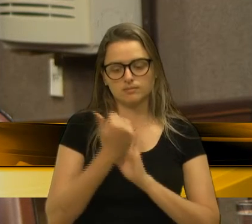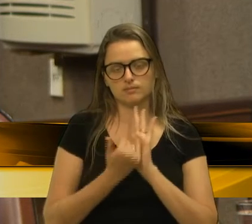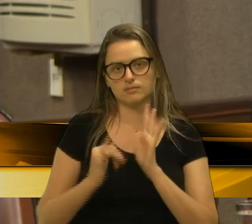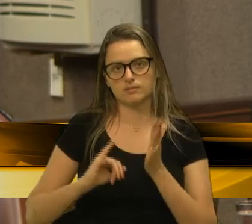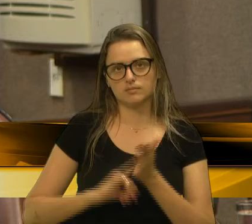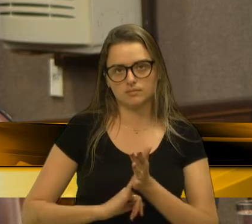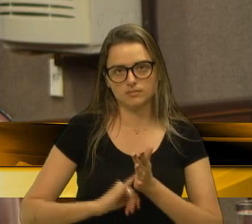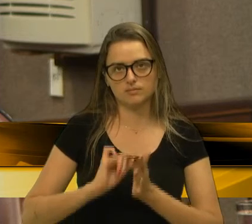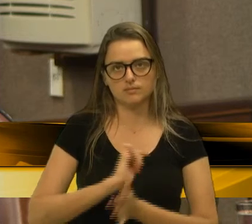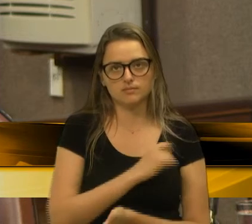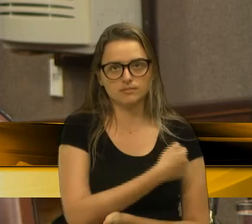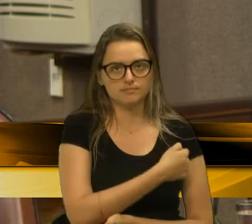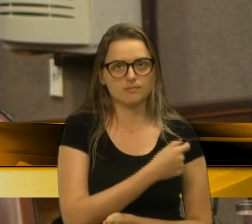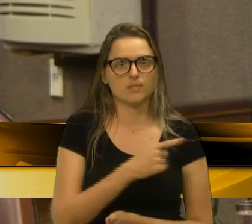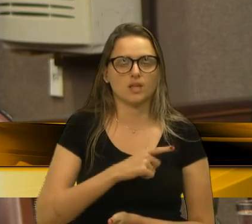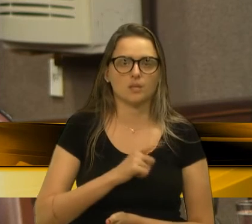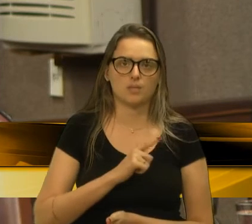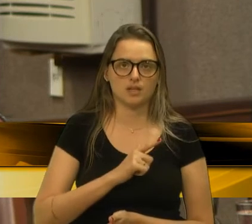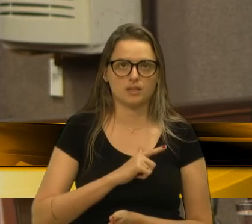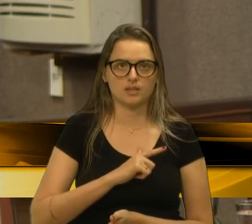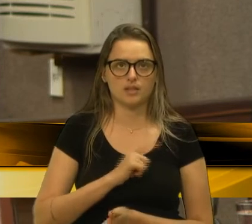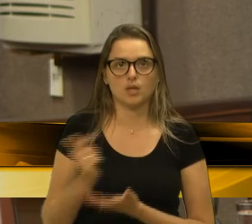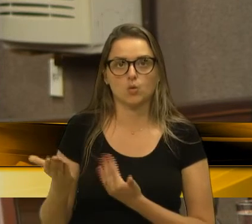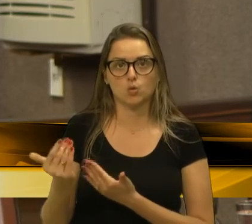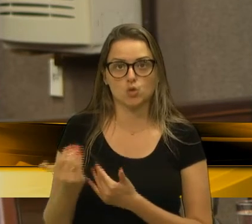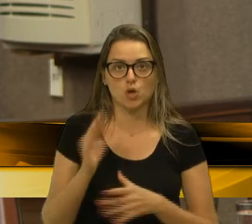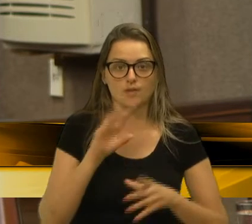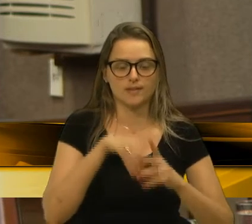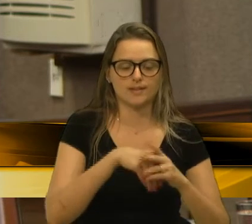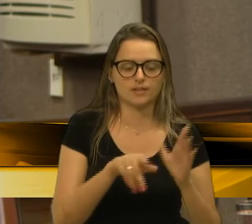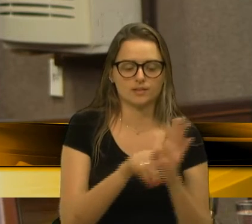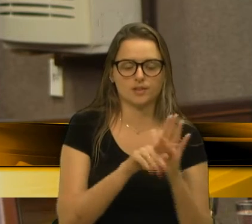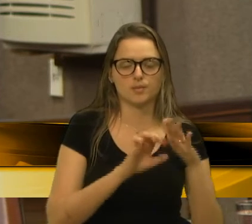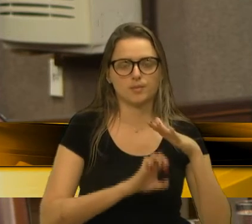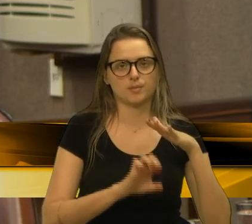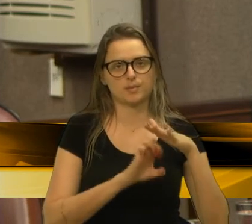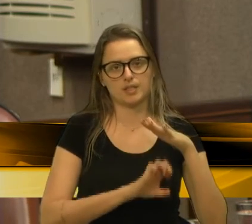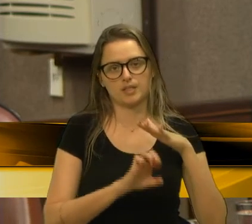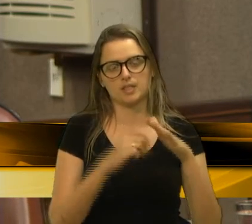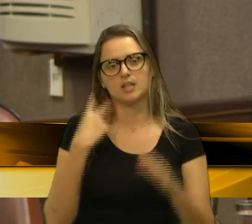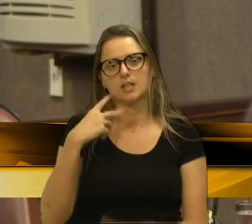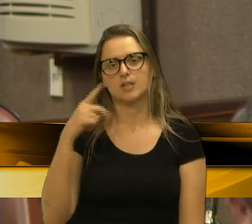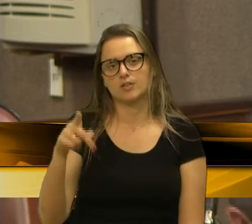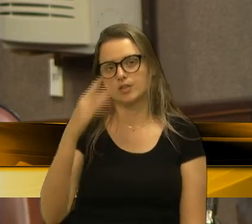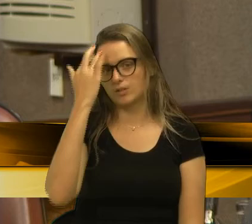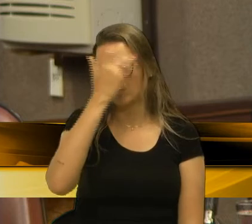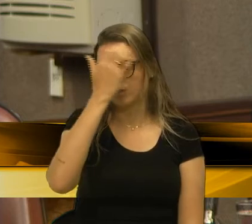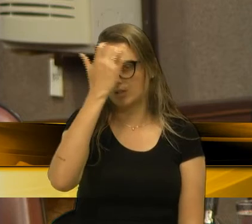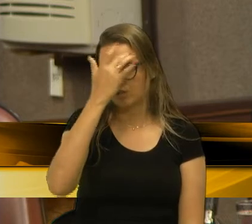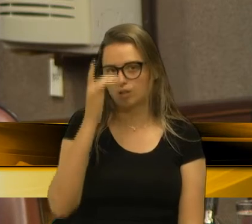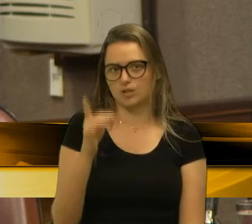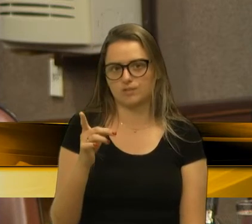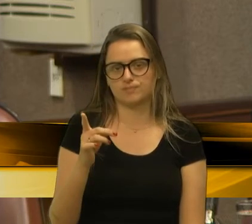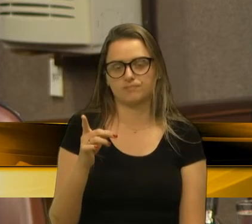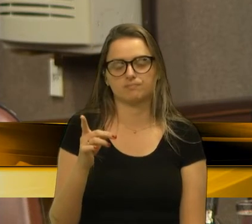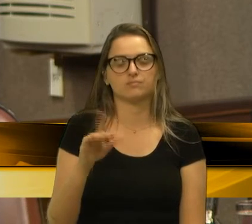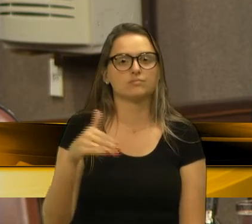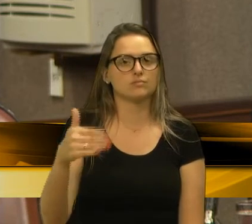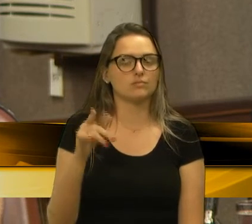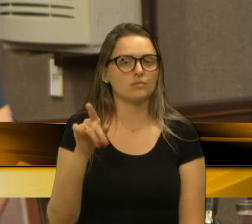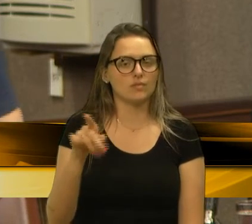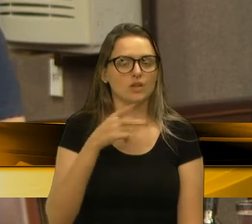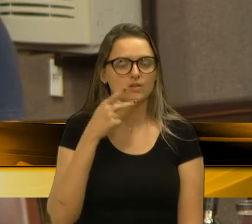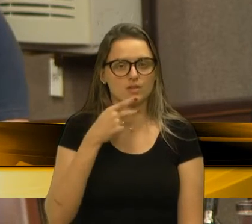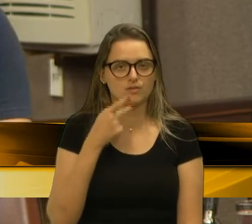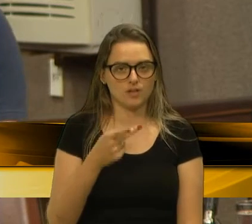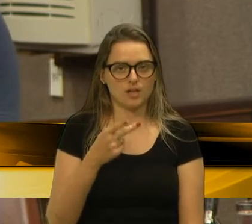série de benefícios para ter esse jovem no mercado de trabalho. Vereadora Ediló, quando o senhor fala